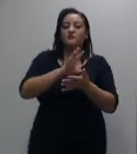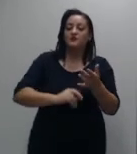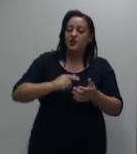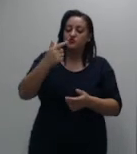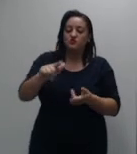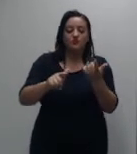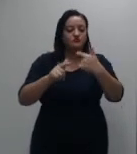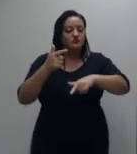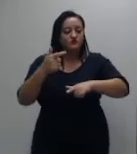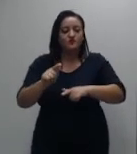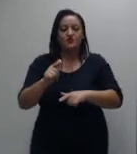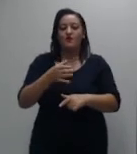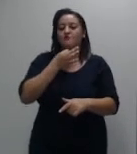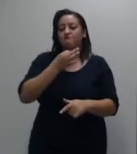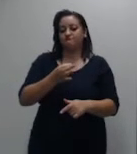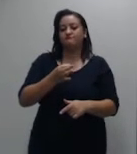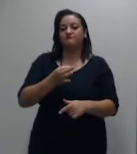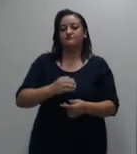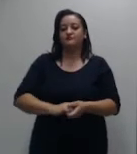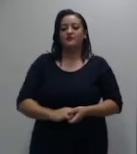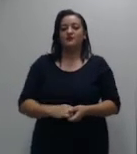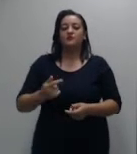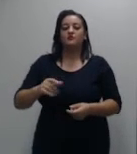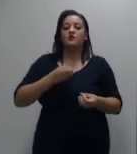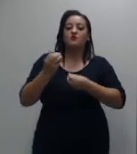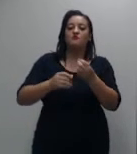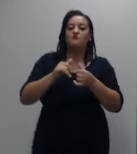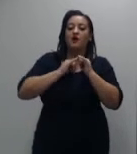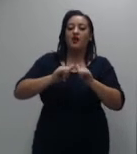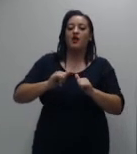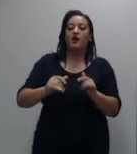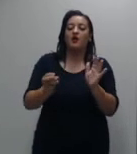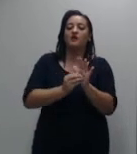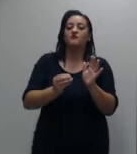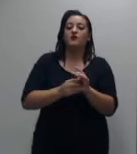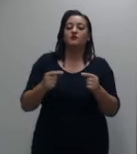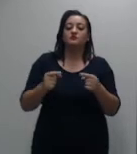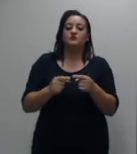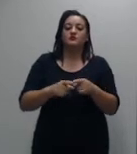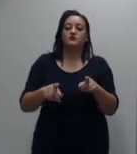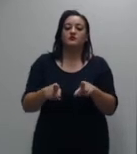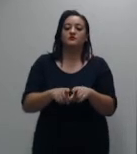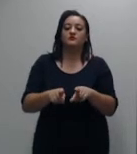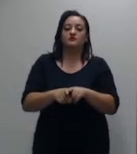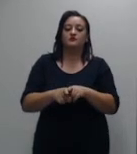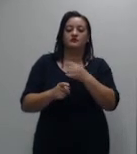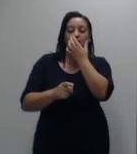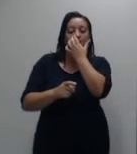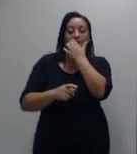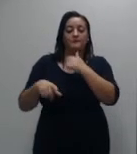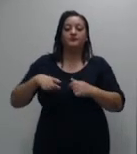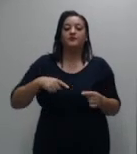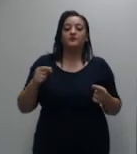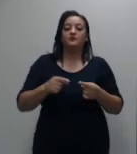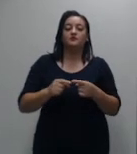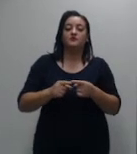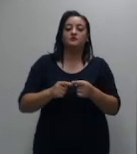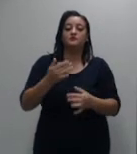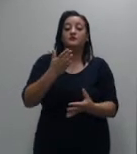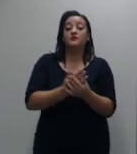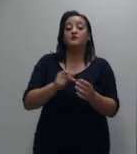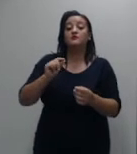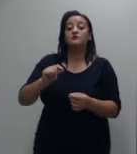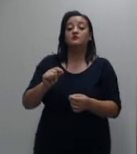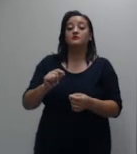as outras manifestações não há Se falar em falta de interesse efetivamente o seu de vaco tem interesse processual para que